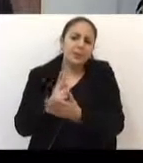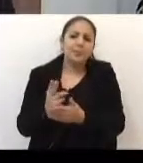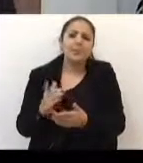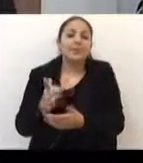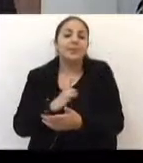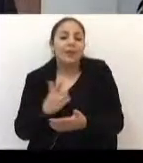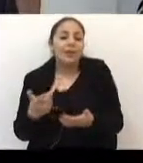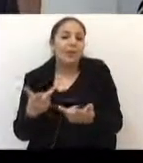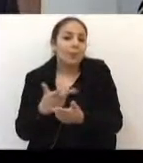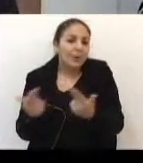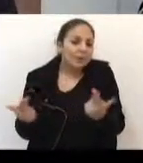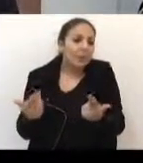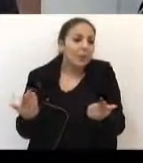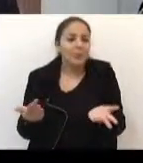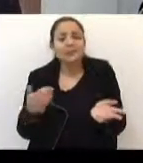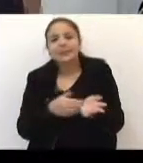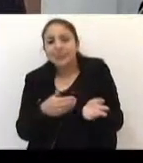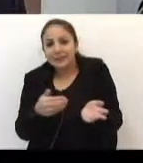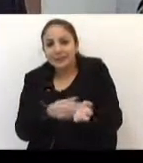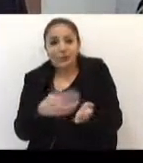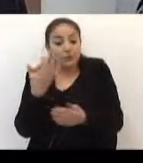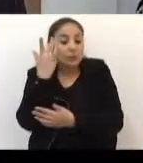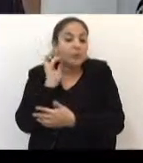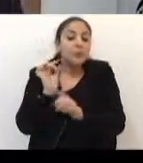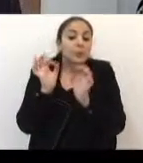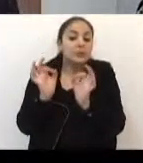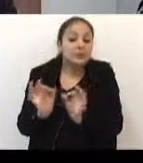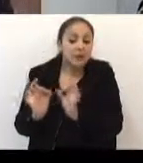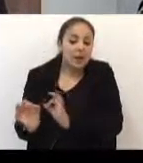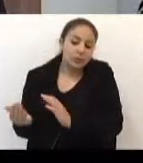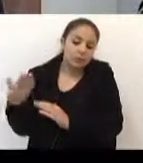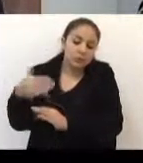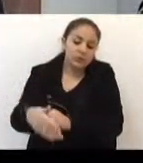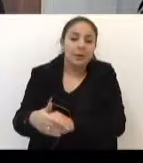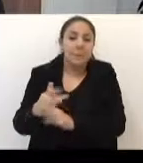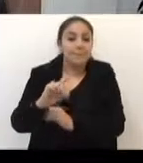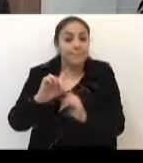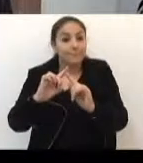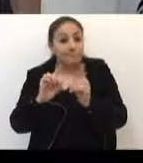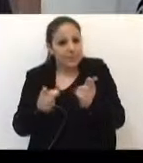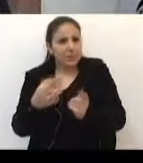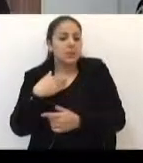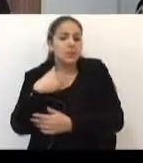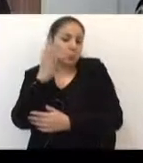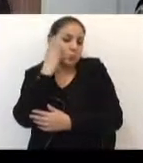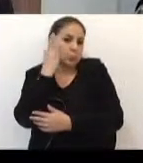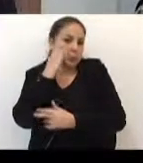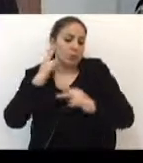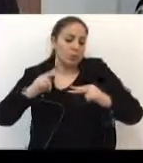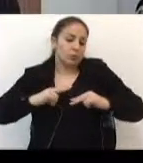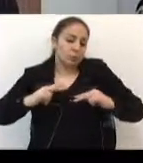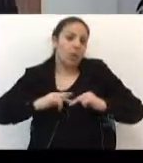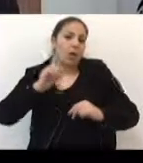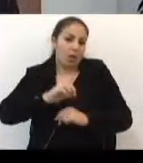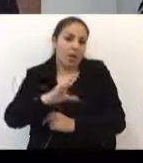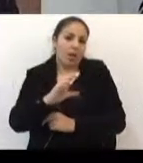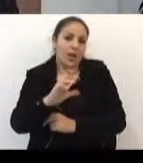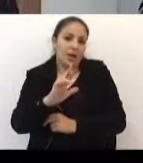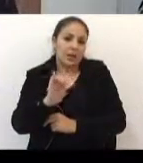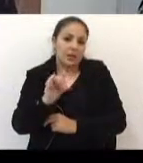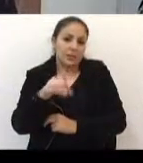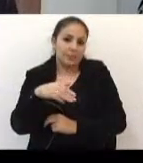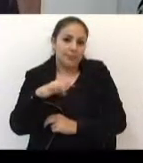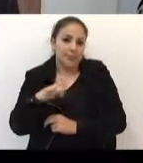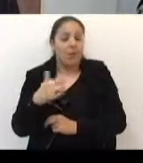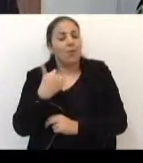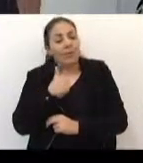não sabemos bem para onde vamos. A única certeza que eu tenho é que, no meu caso em particular, vai ser na área criminal, que é aquilo que eu gosto, é